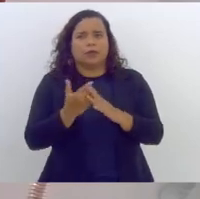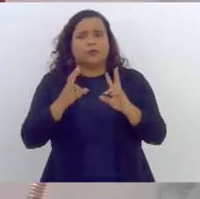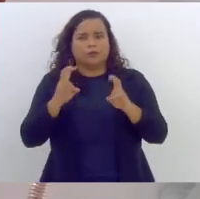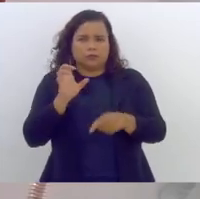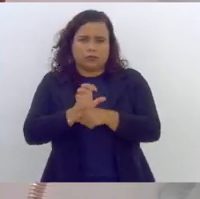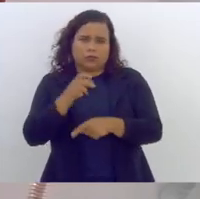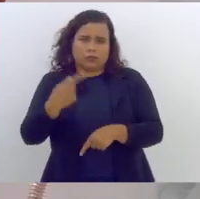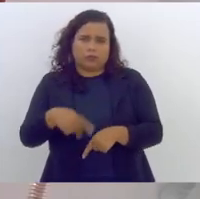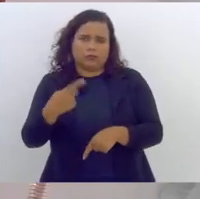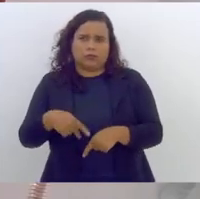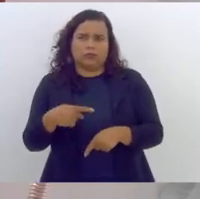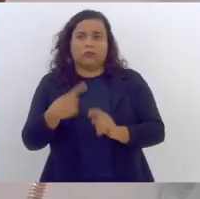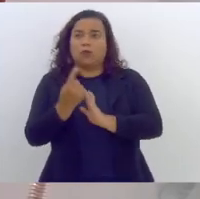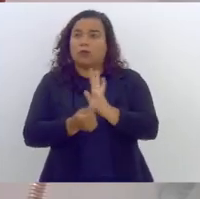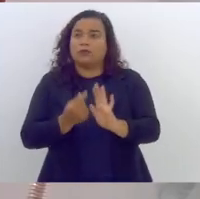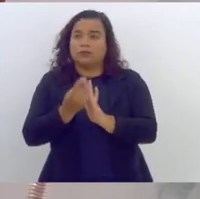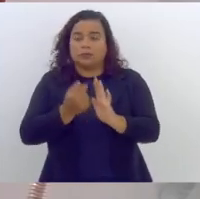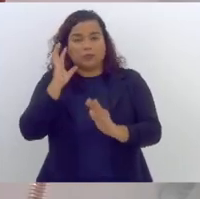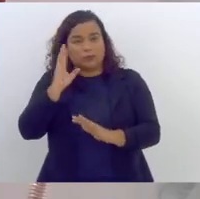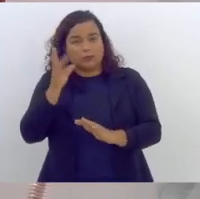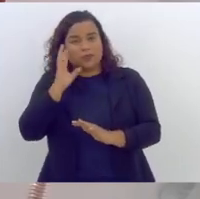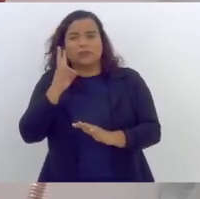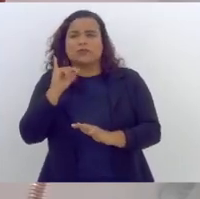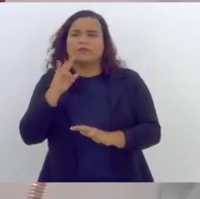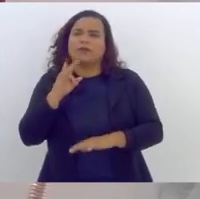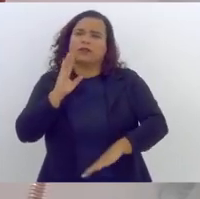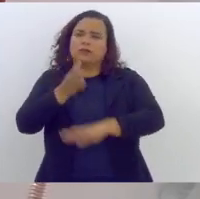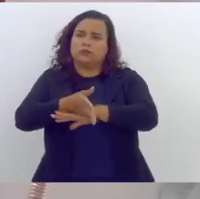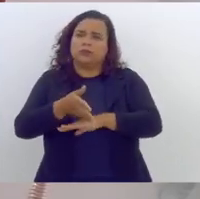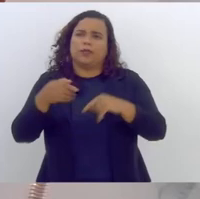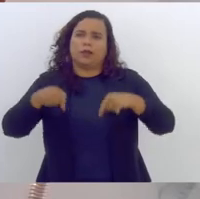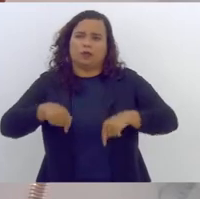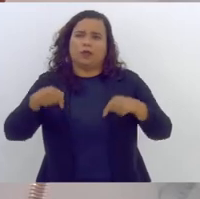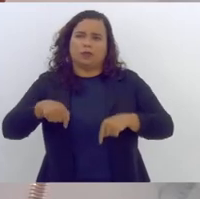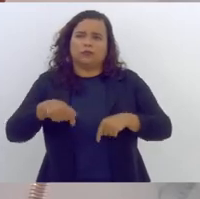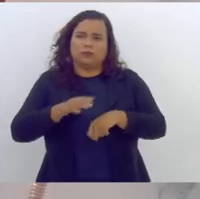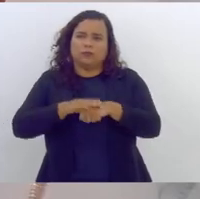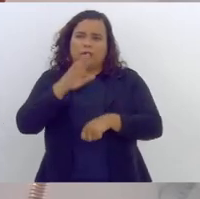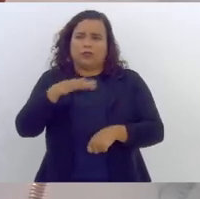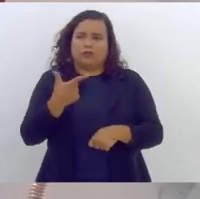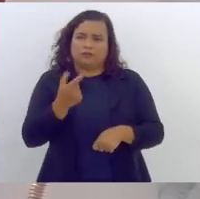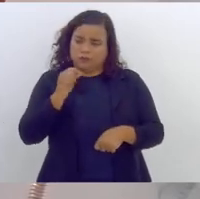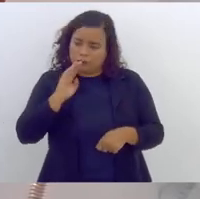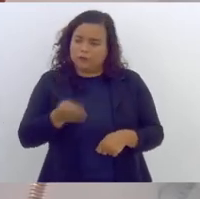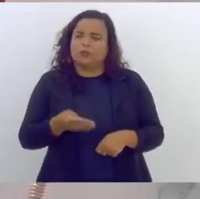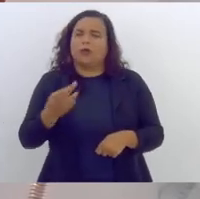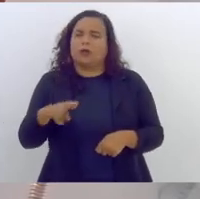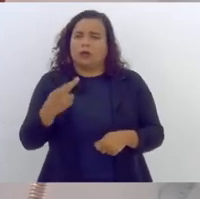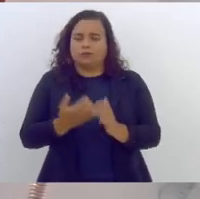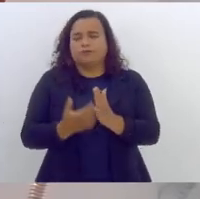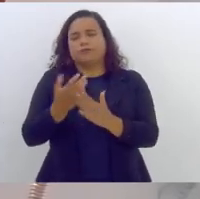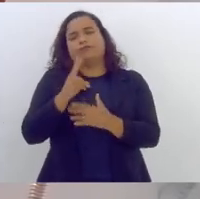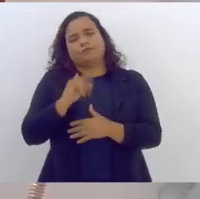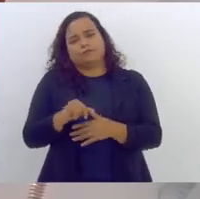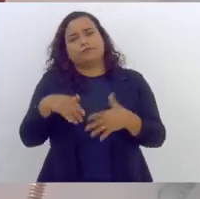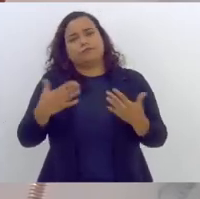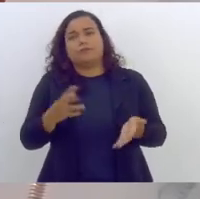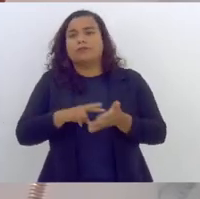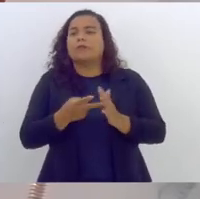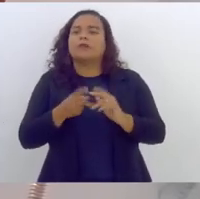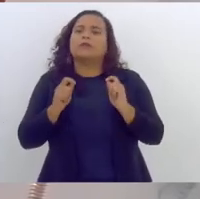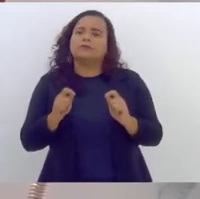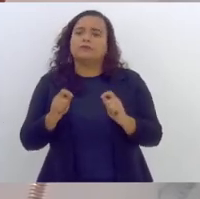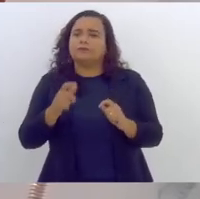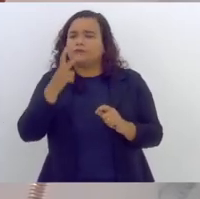é que esse orçamento ainda é supere o que está em mais de 20 bilhões de reais ou seja não me